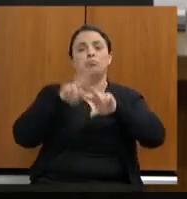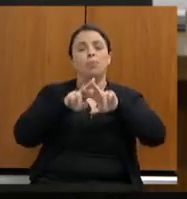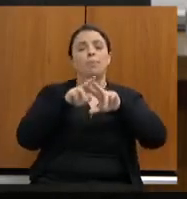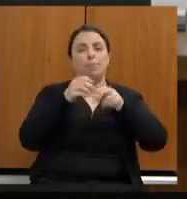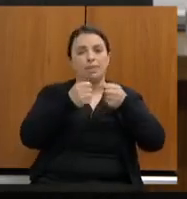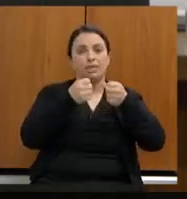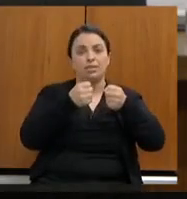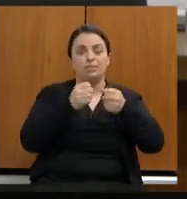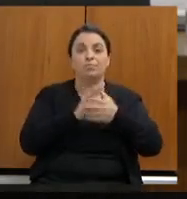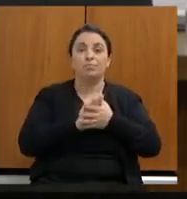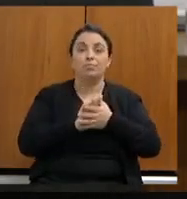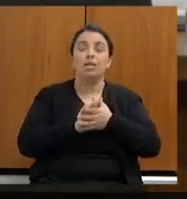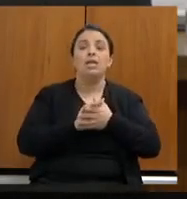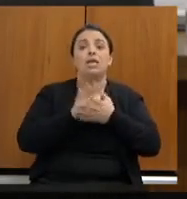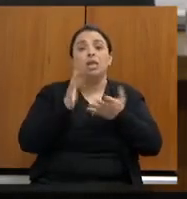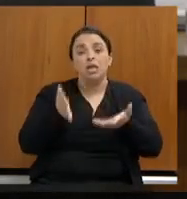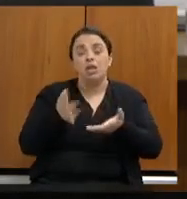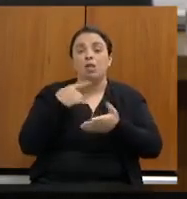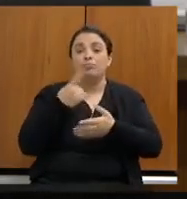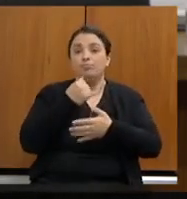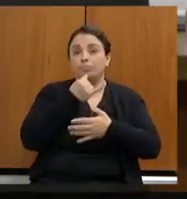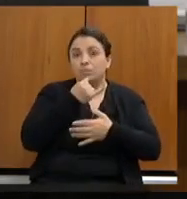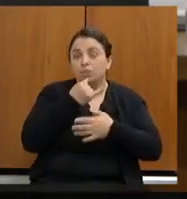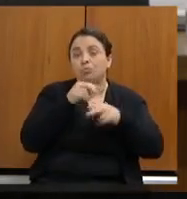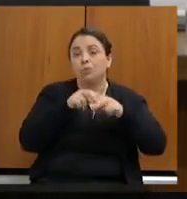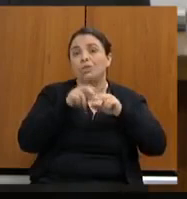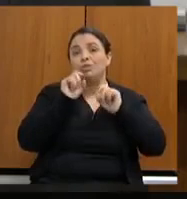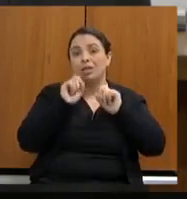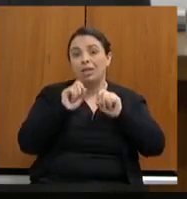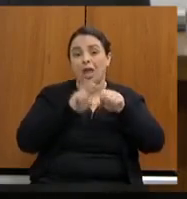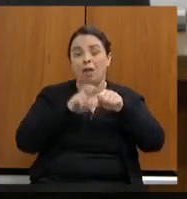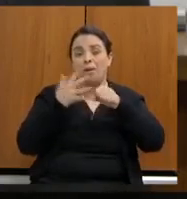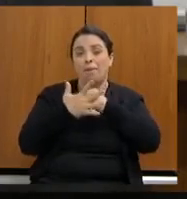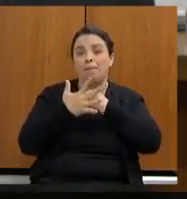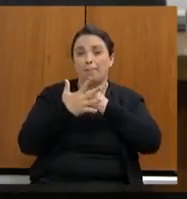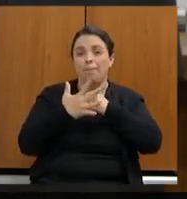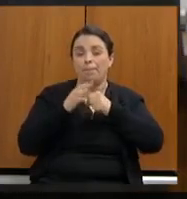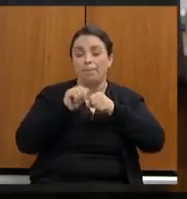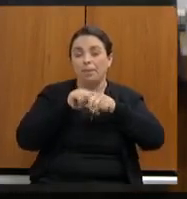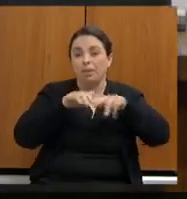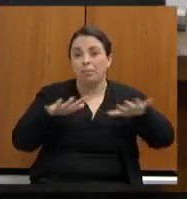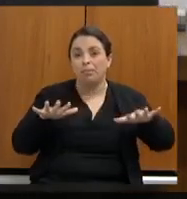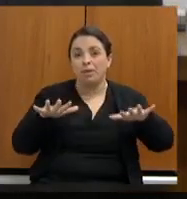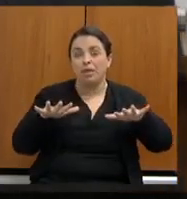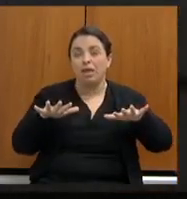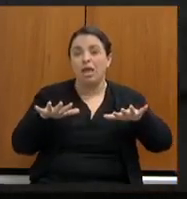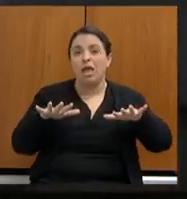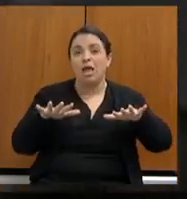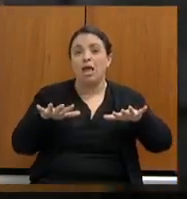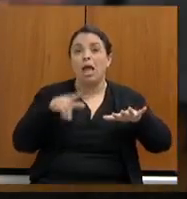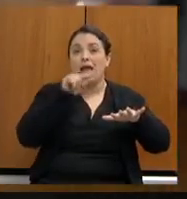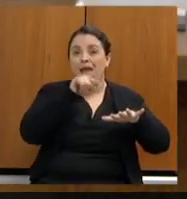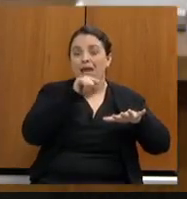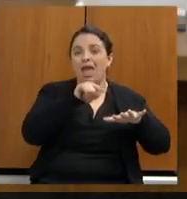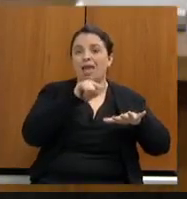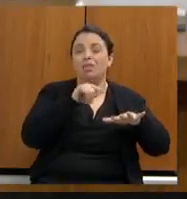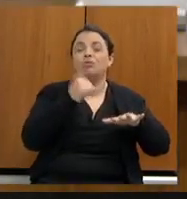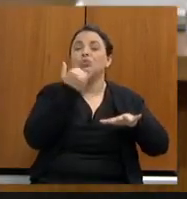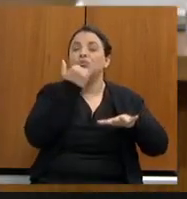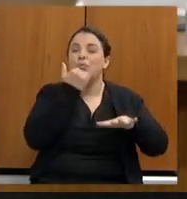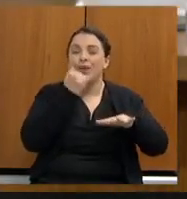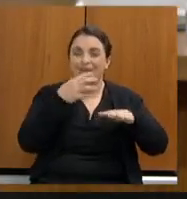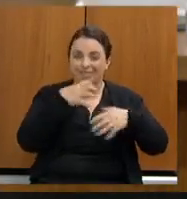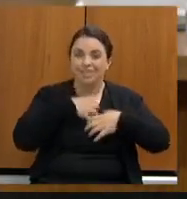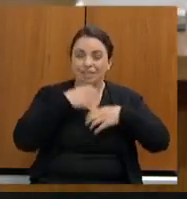Nossa durante a pandemia foram feitas aproximadamente 5500000 máscaras e foram